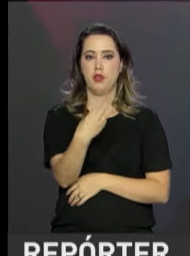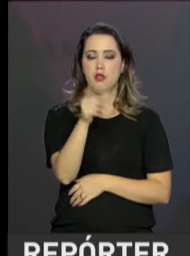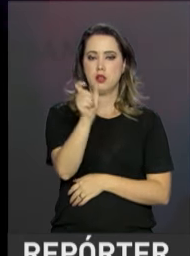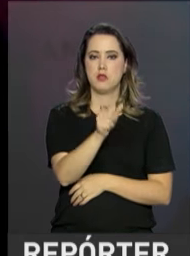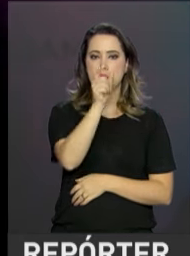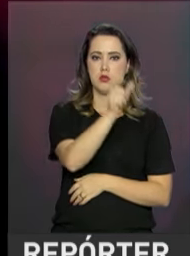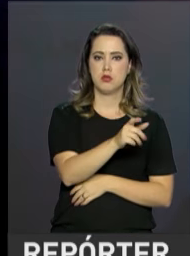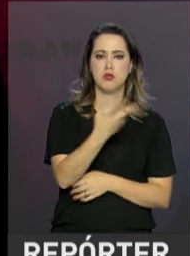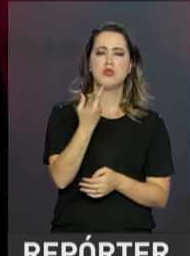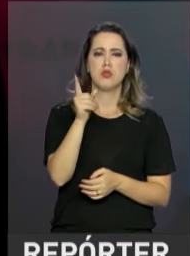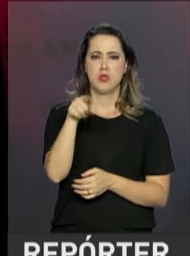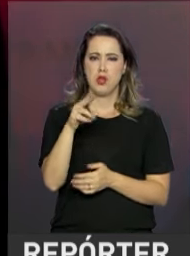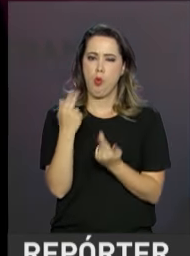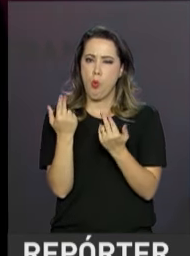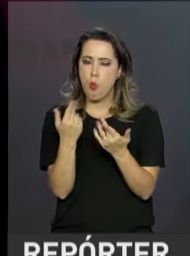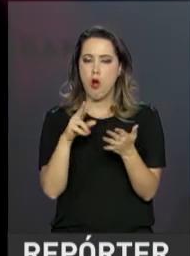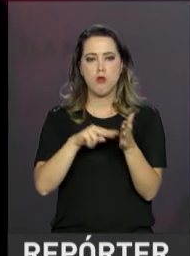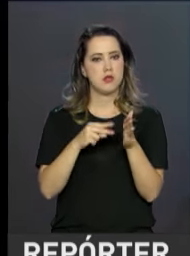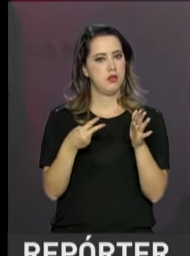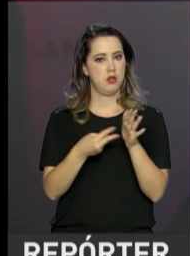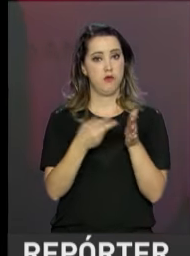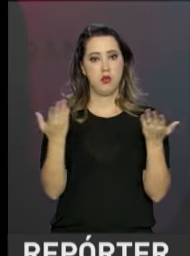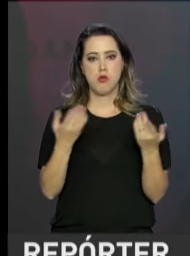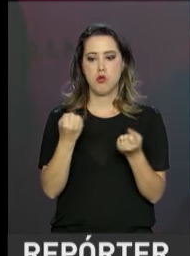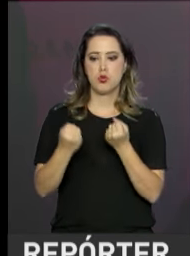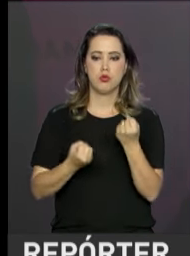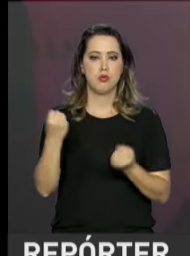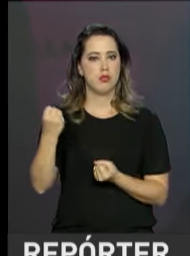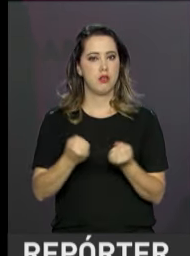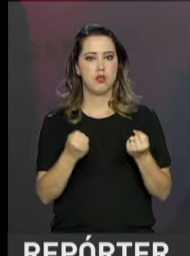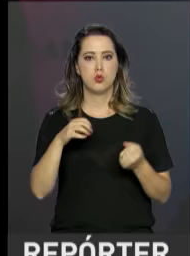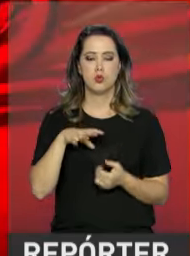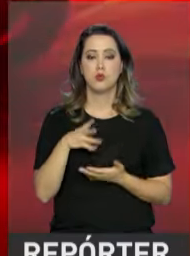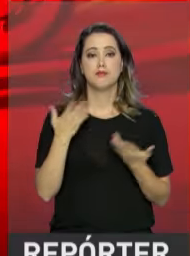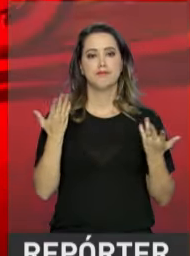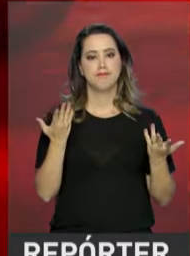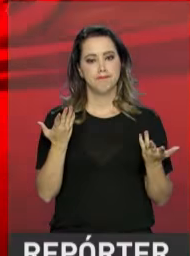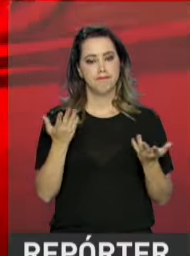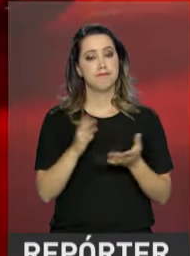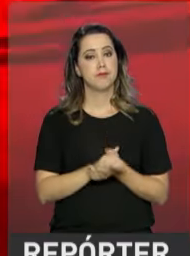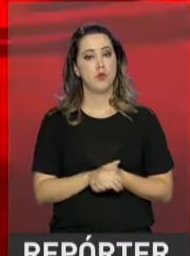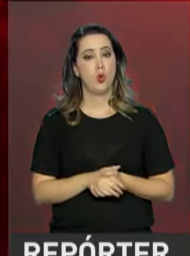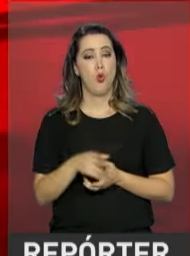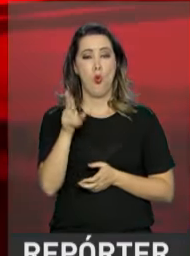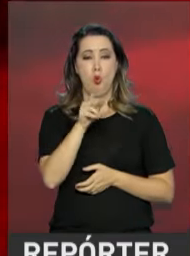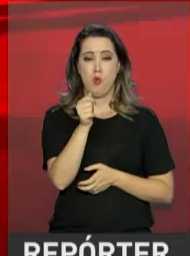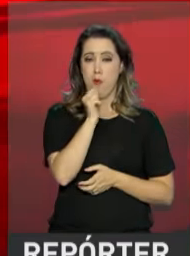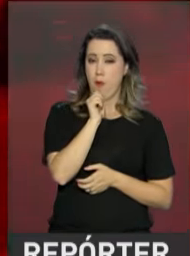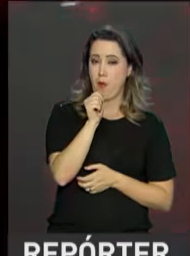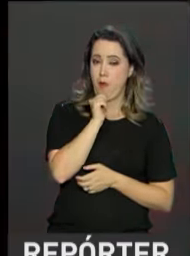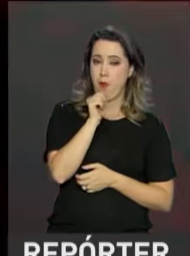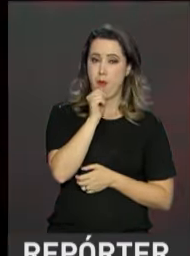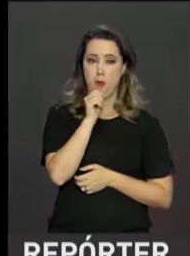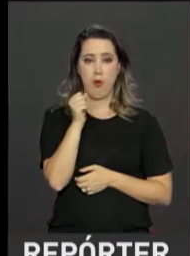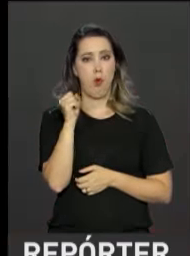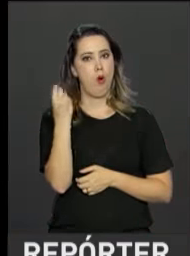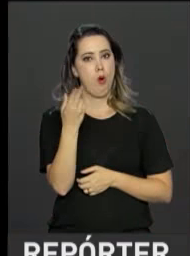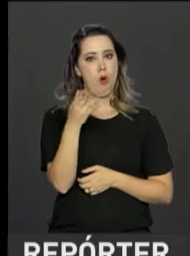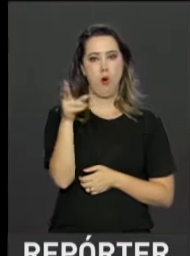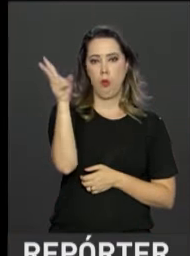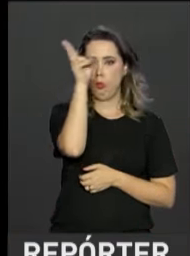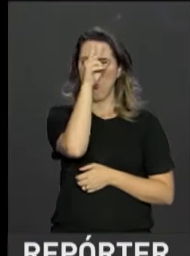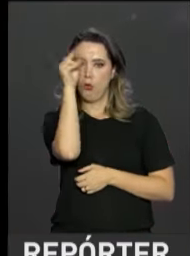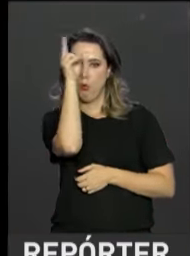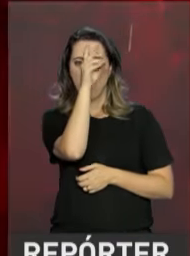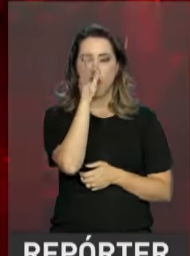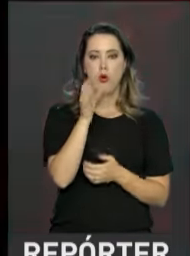passageiros, é o que representam o número de vidas que perdemos no trânsito em todo o país. O uso de drogas, bebidas alcoólicas e aparelhos celulares